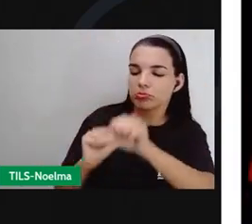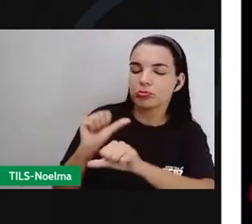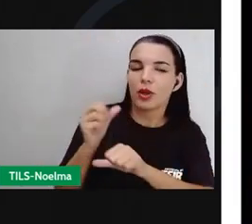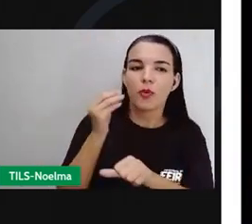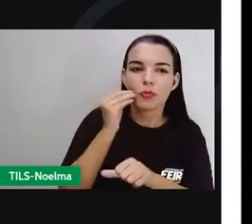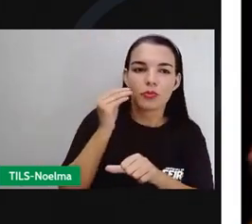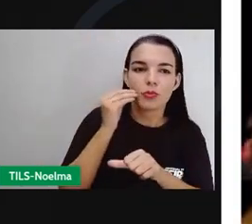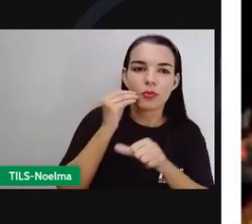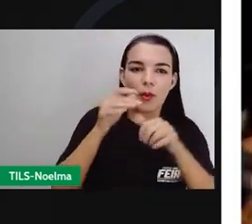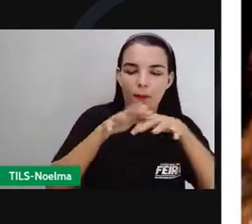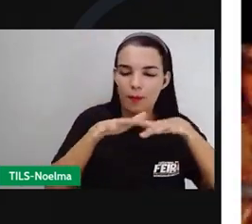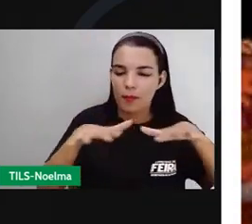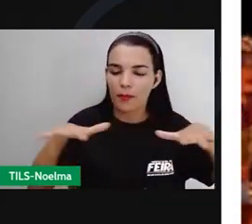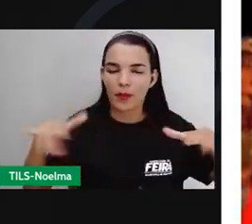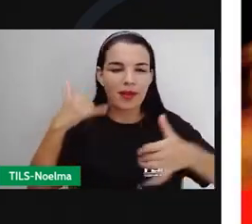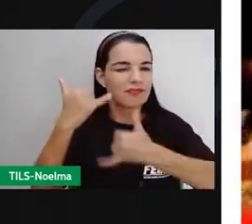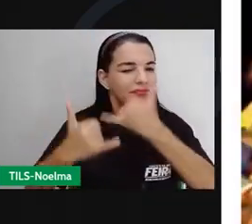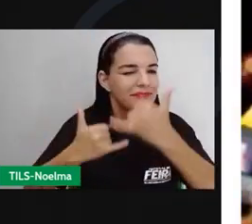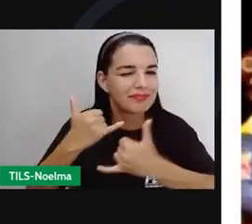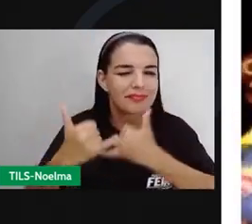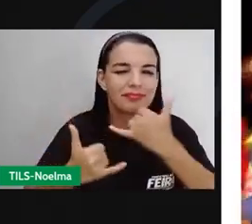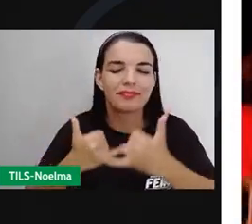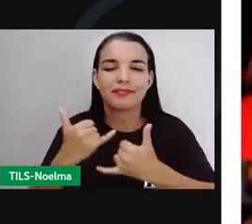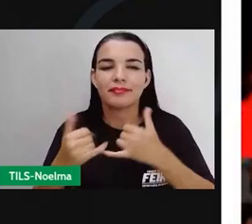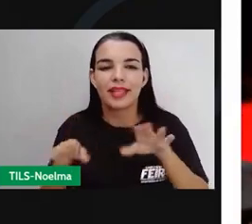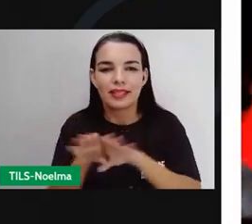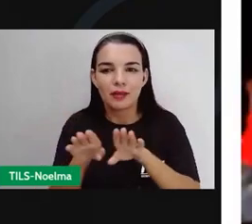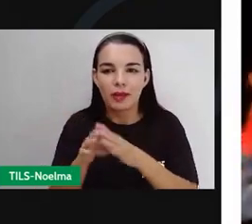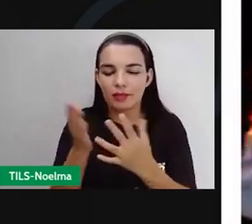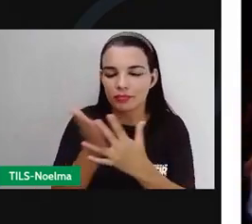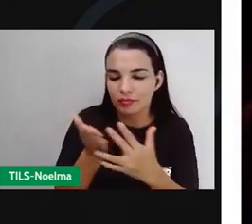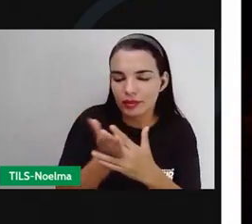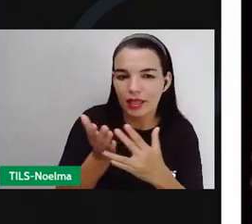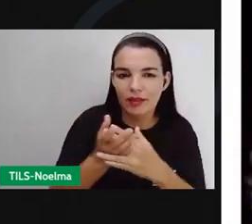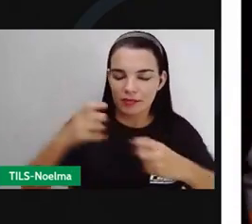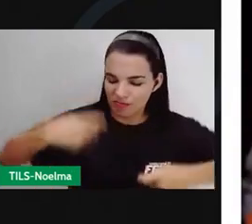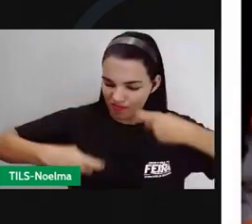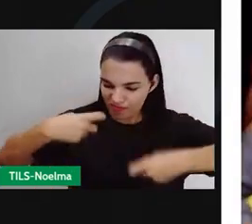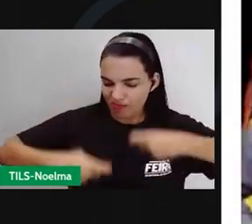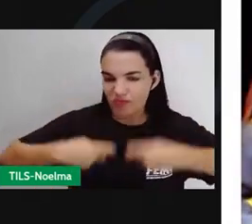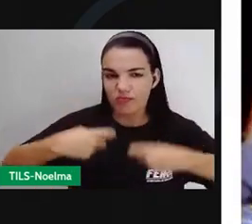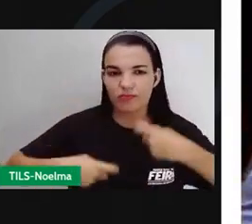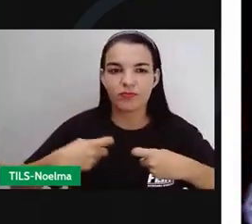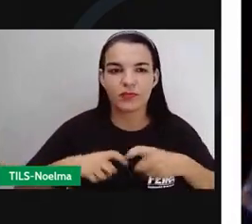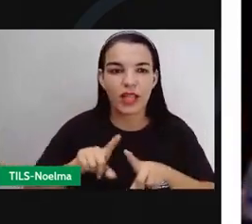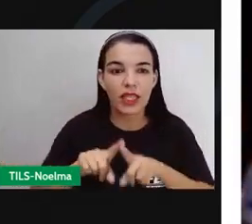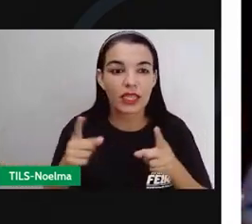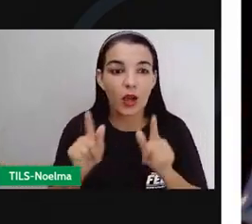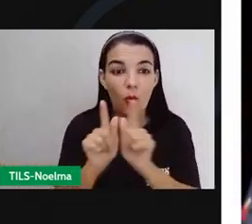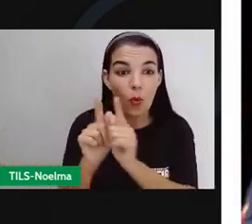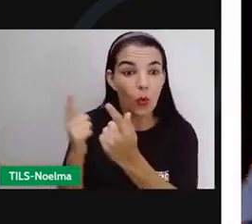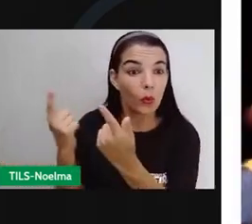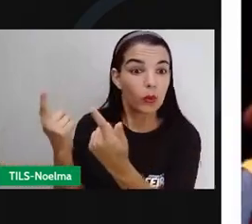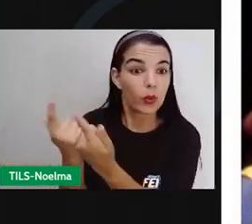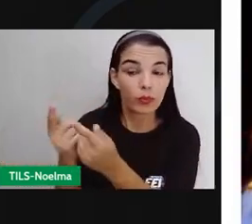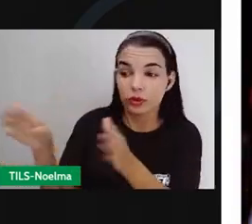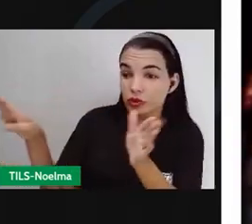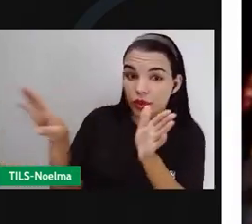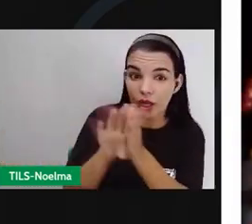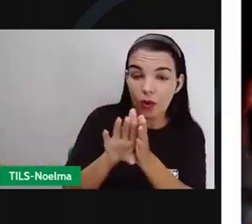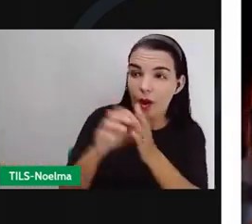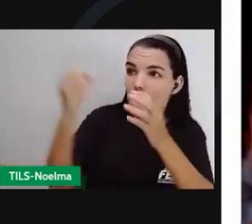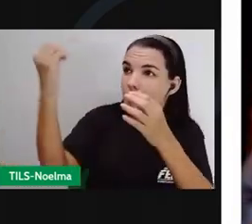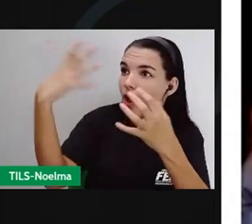os cangaceiros se divertiam nas catingas nos intervalos dos combates. os cangaceiros vieram para a frente das luzes